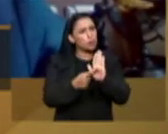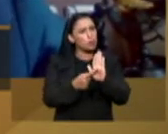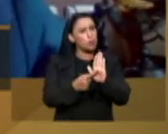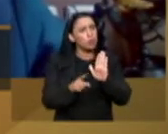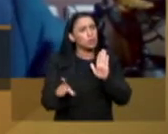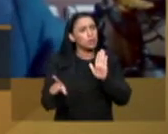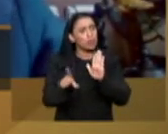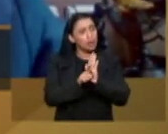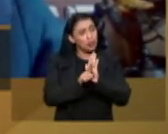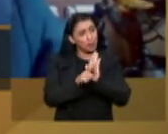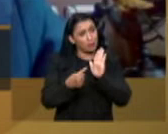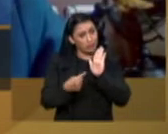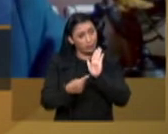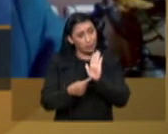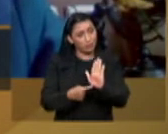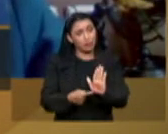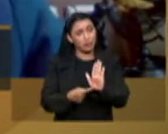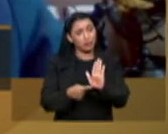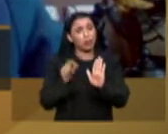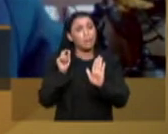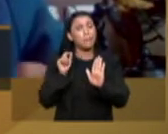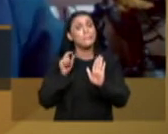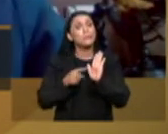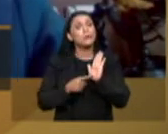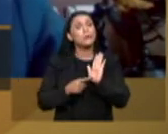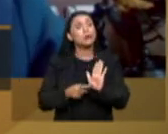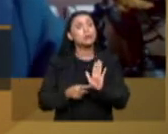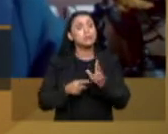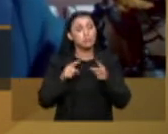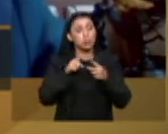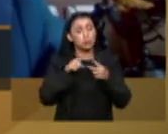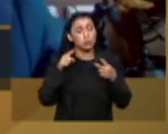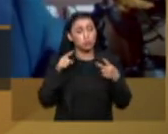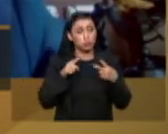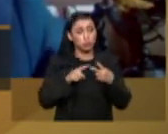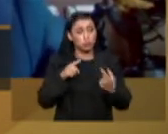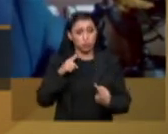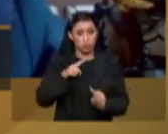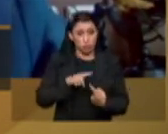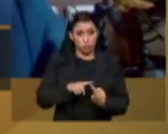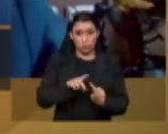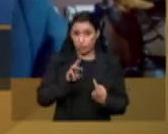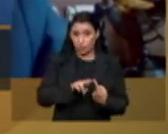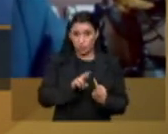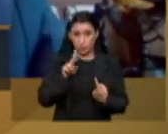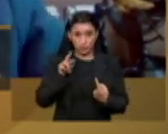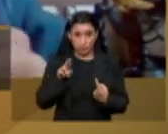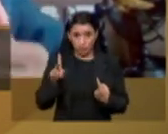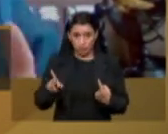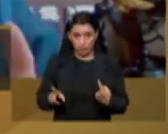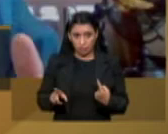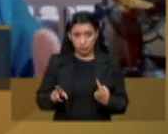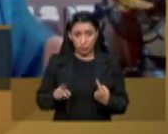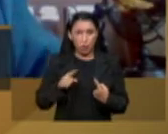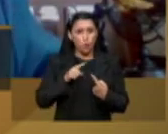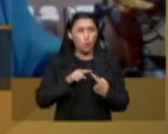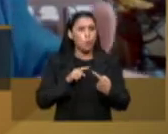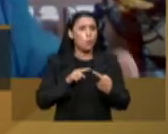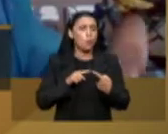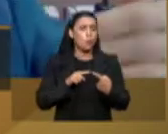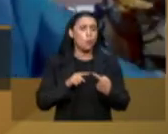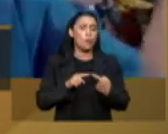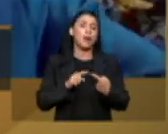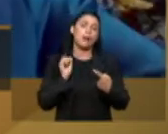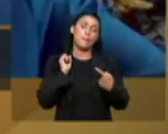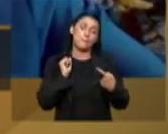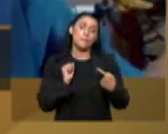em verdade, ele traz duas modalidades distintas. Uma é a possibilidade